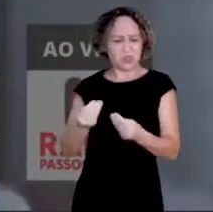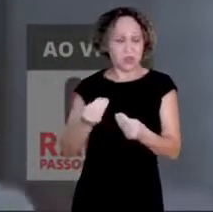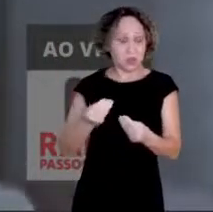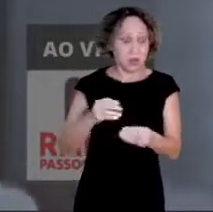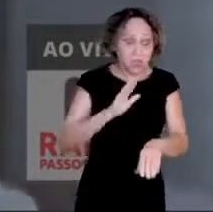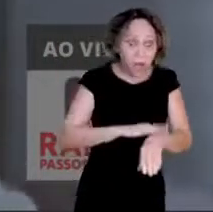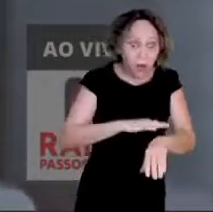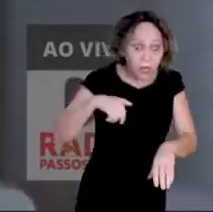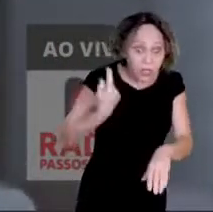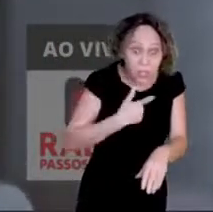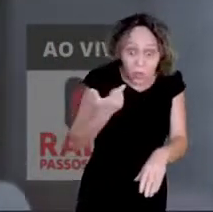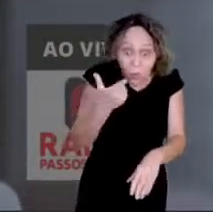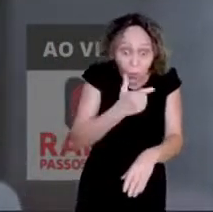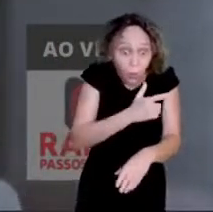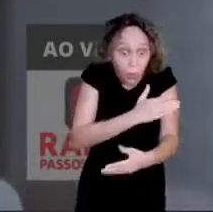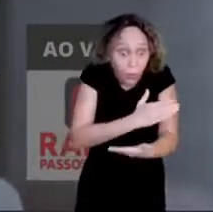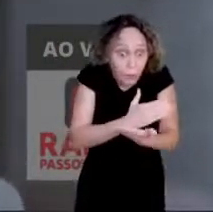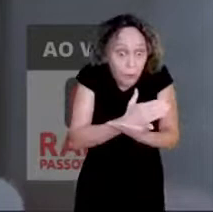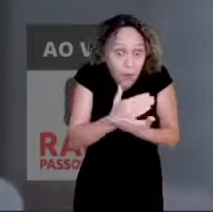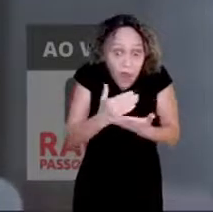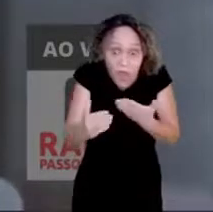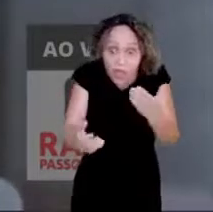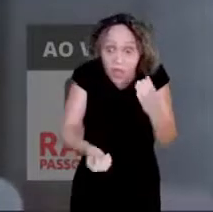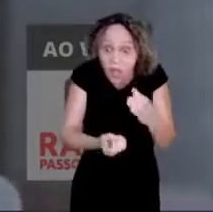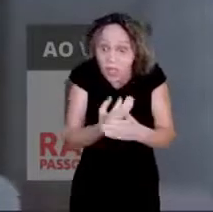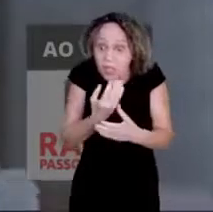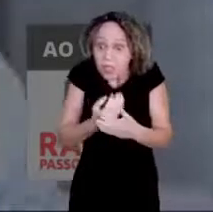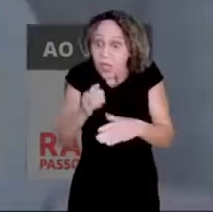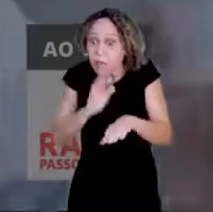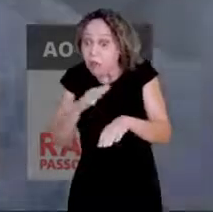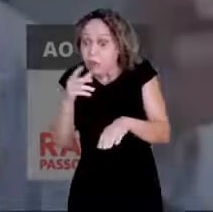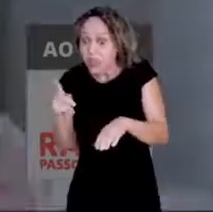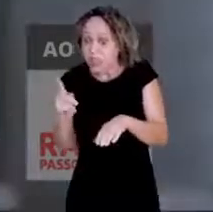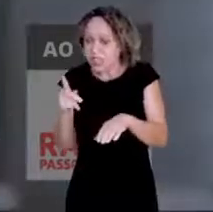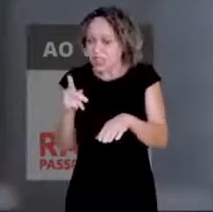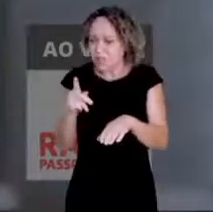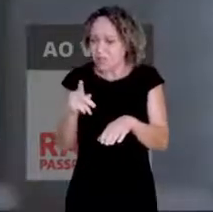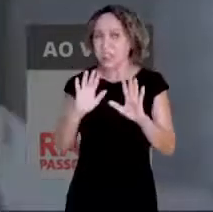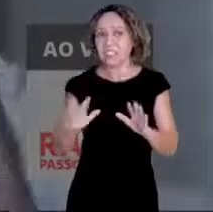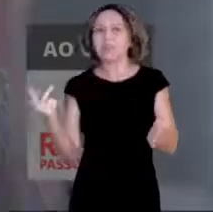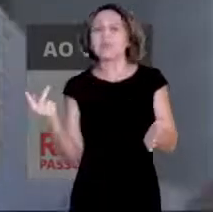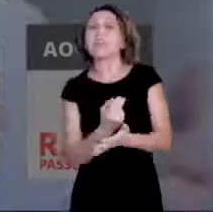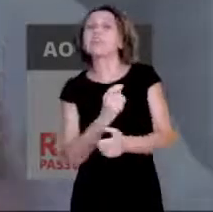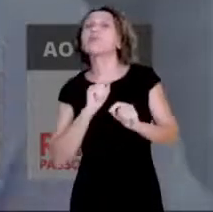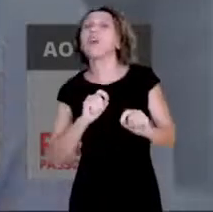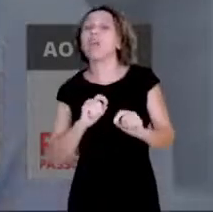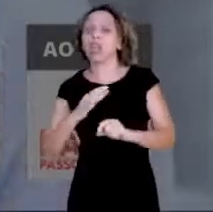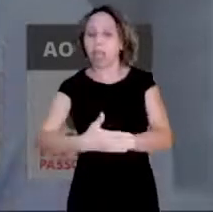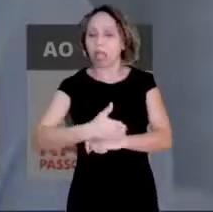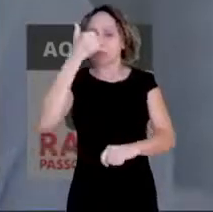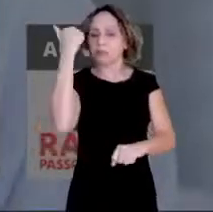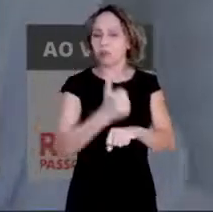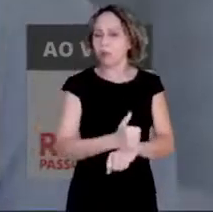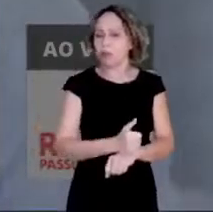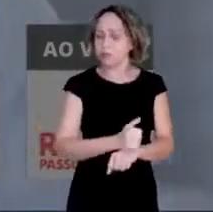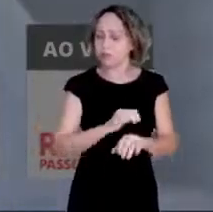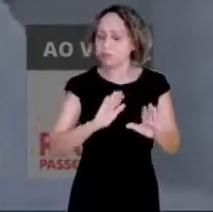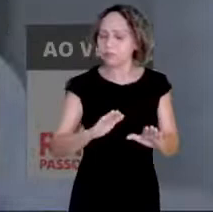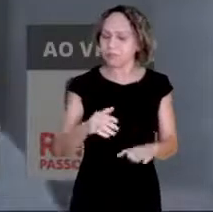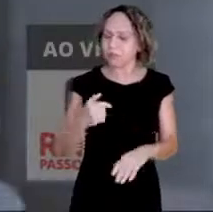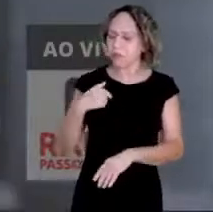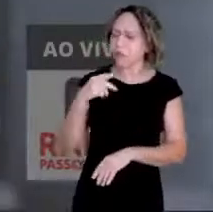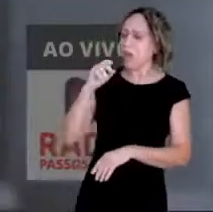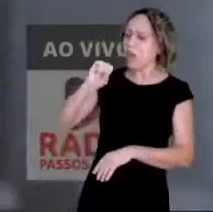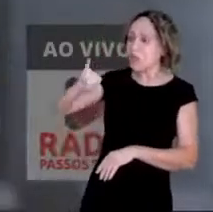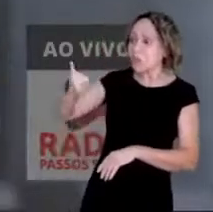para não deixar o Juscelino voltar. Até assim, depois caçaram a Dilma, depois não deixaram ser candidato, depois não